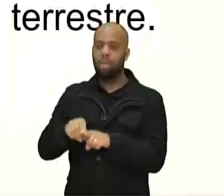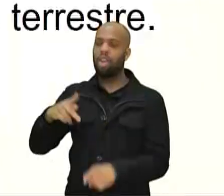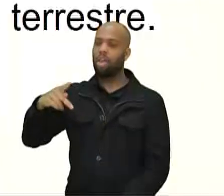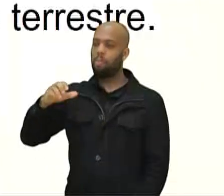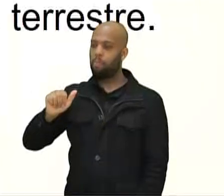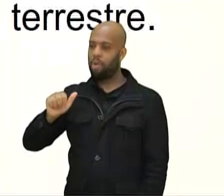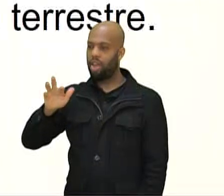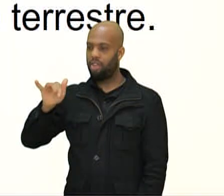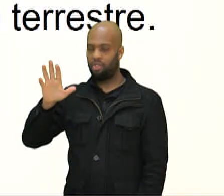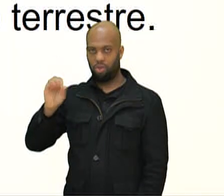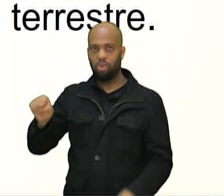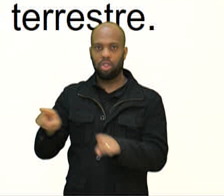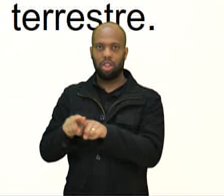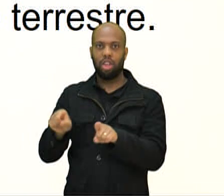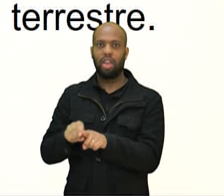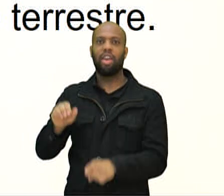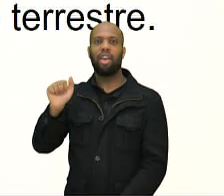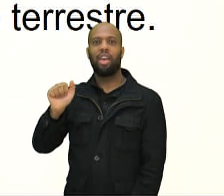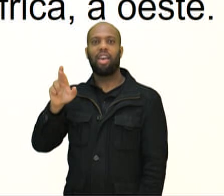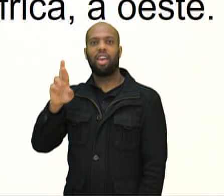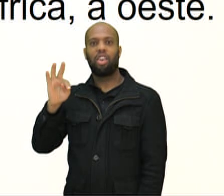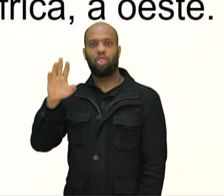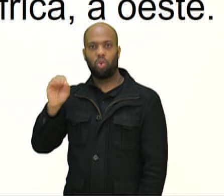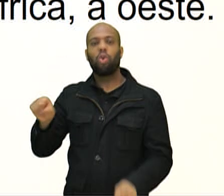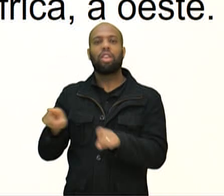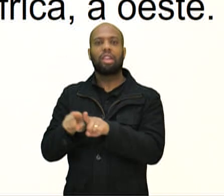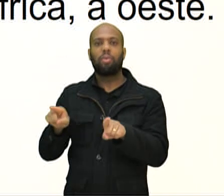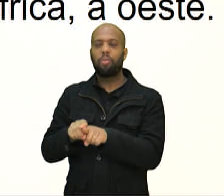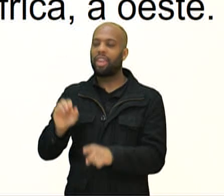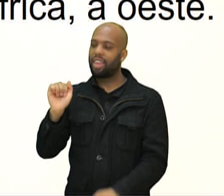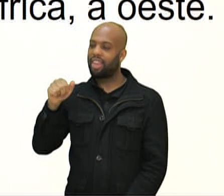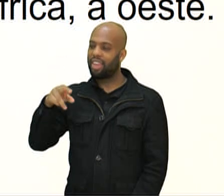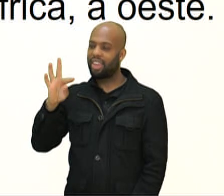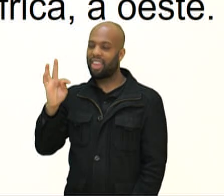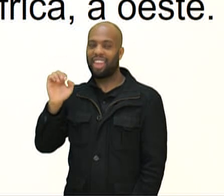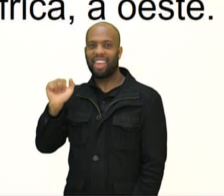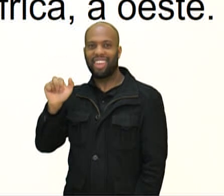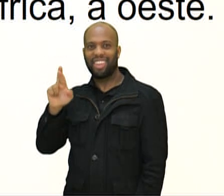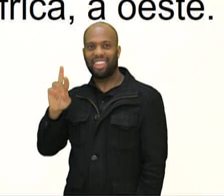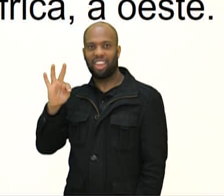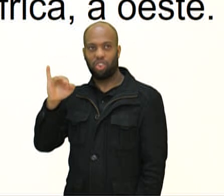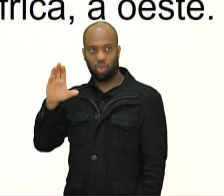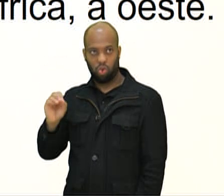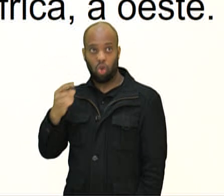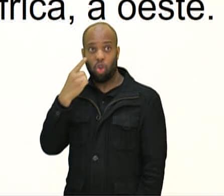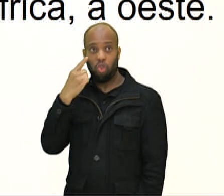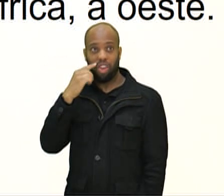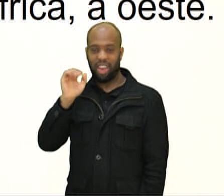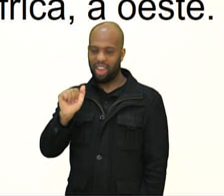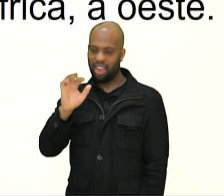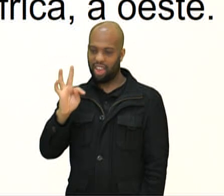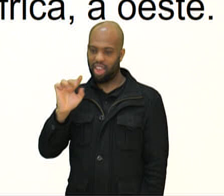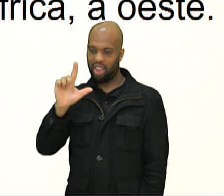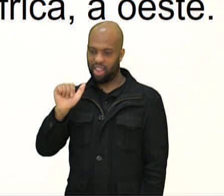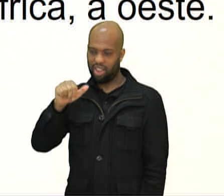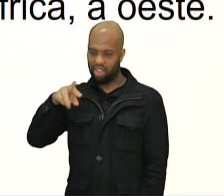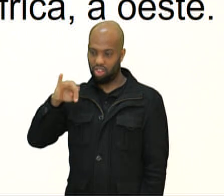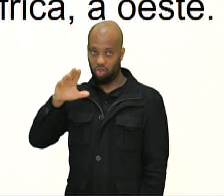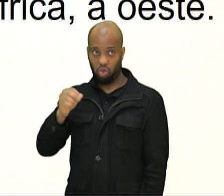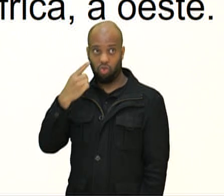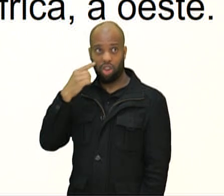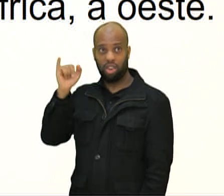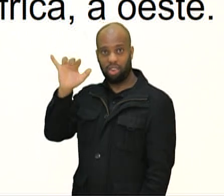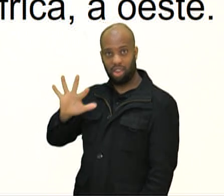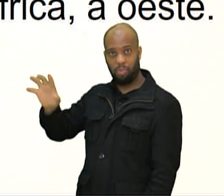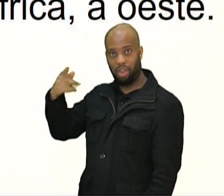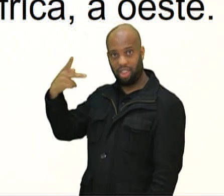Índico, Glacial Ártico e Glacial Antártico. Aqui, ó, características do Oceano Atlântico. uma imagem dele aqui,